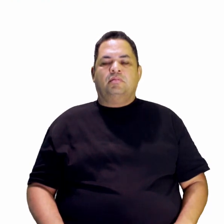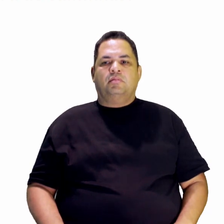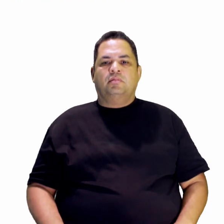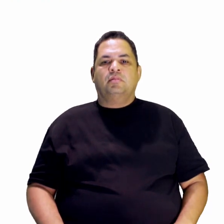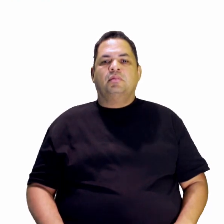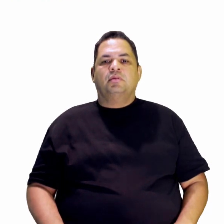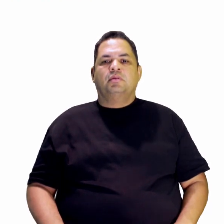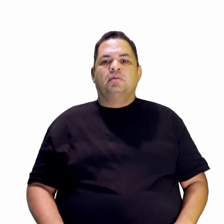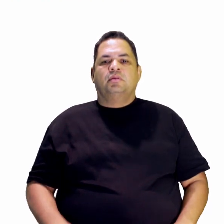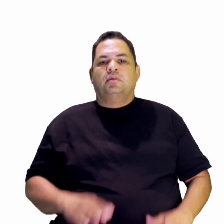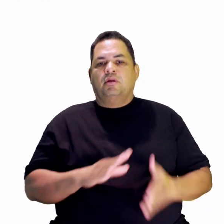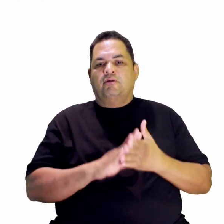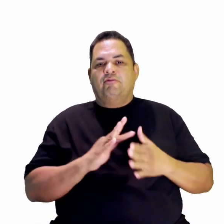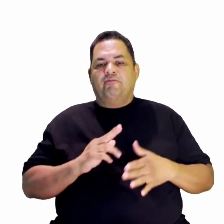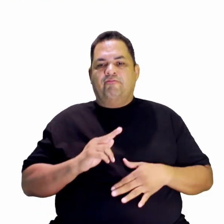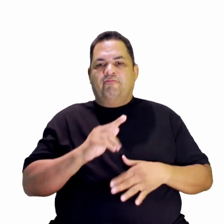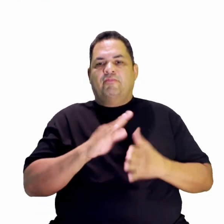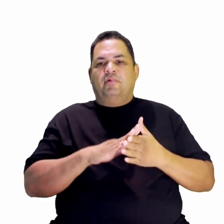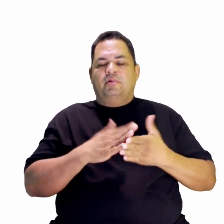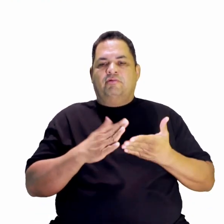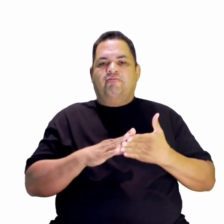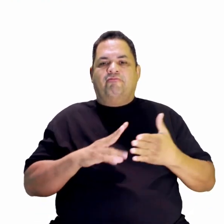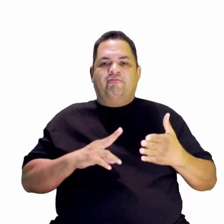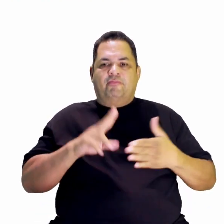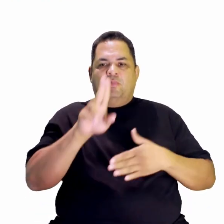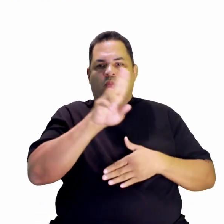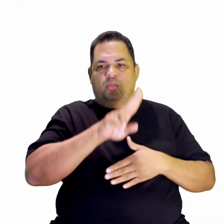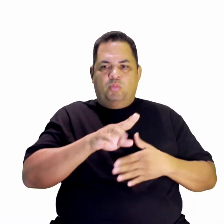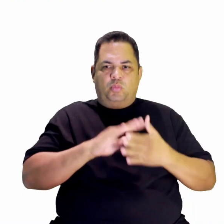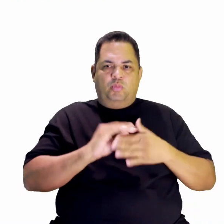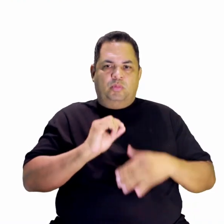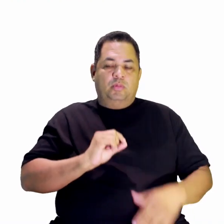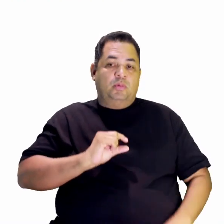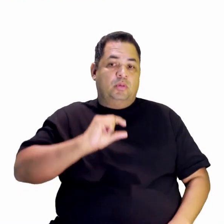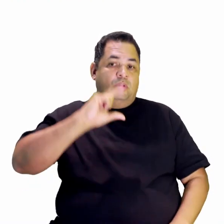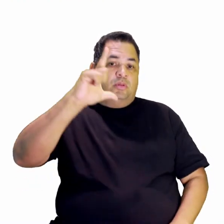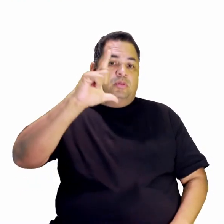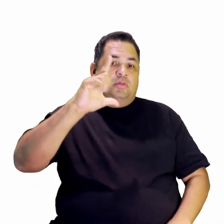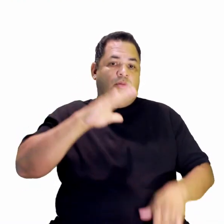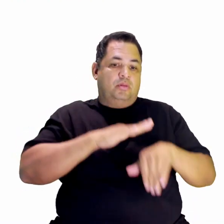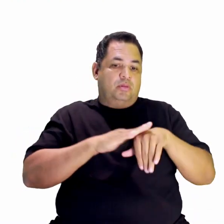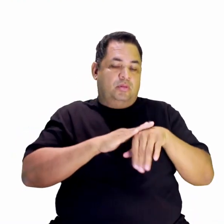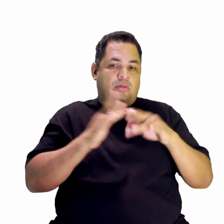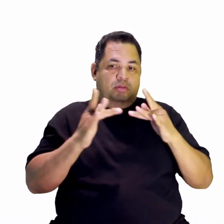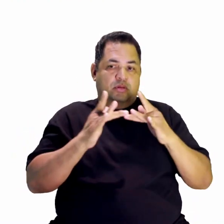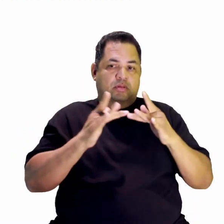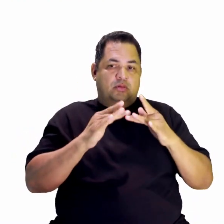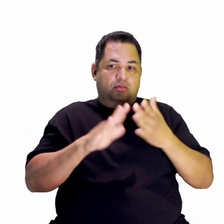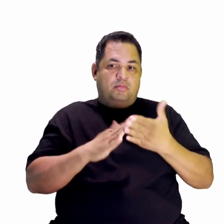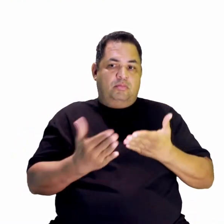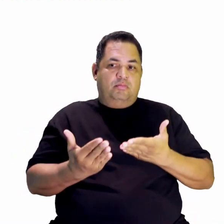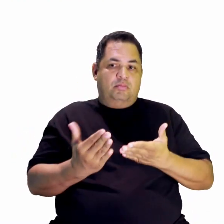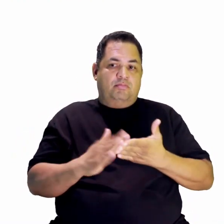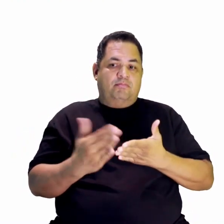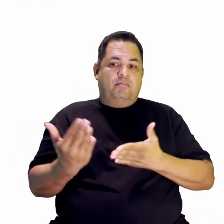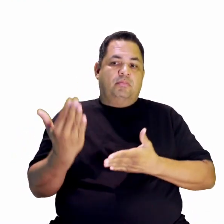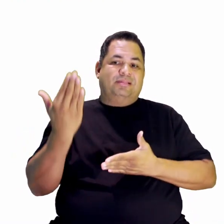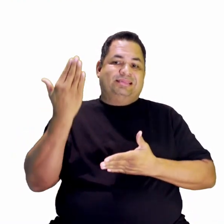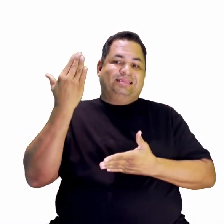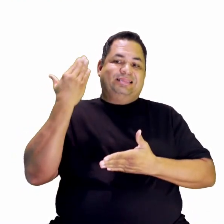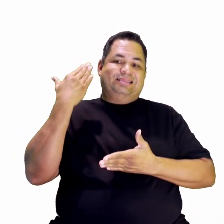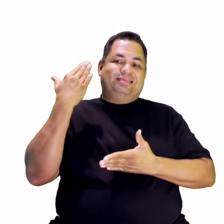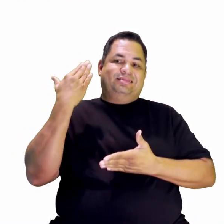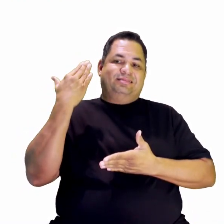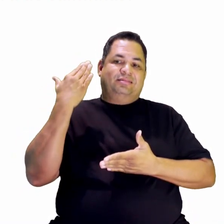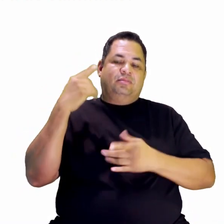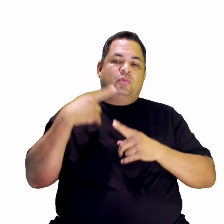500 newton. Então, como a força aplicada é maior que a força de atrito, as caixas se movem para trás, porque o